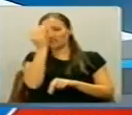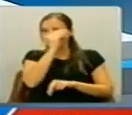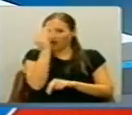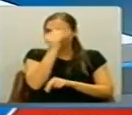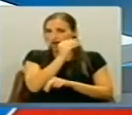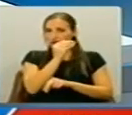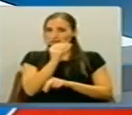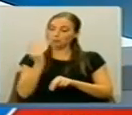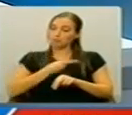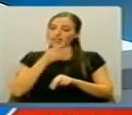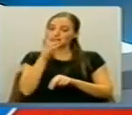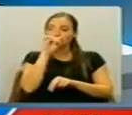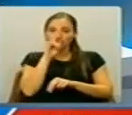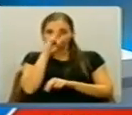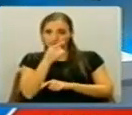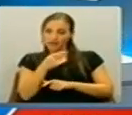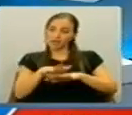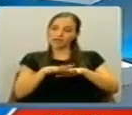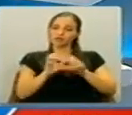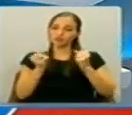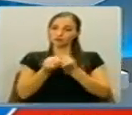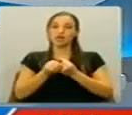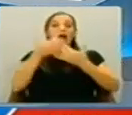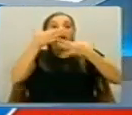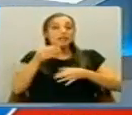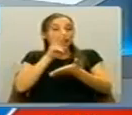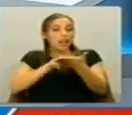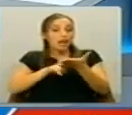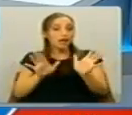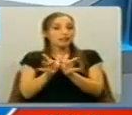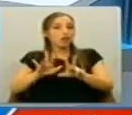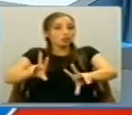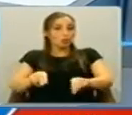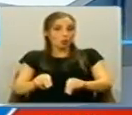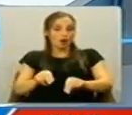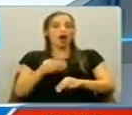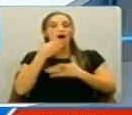redes sociais. Acima de tudo, nunca se acreditar em tudo o que se lê na internet. Precisamente. Miguel, obrigada. Um bom dia. Obrigado, Sandra.